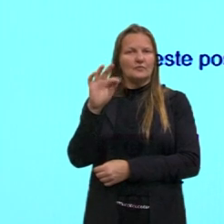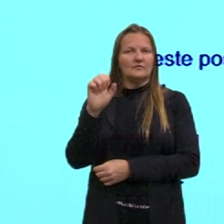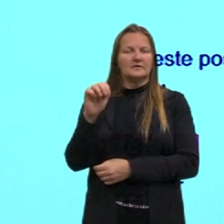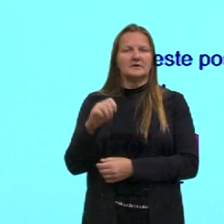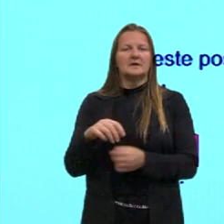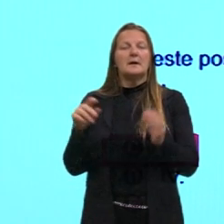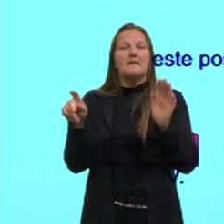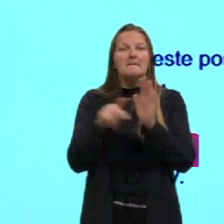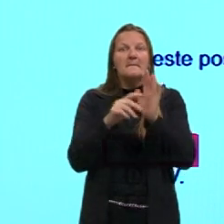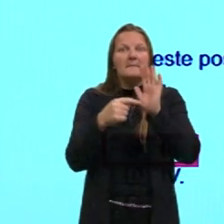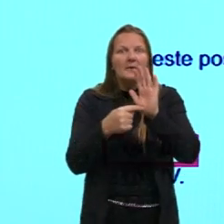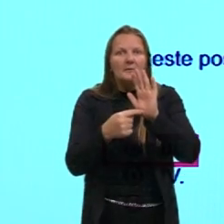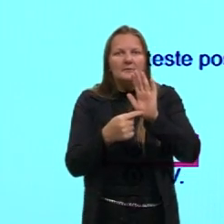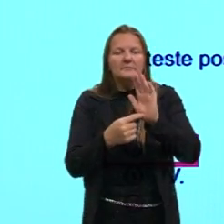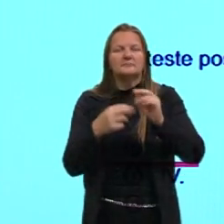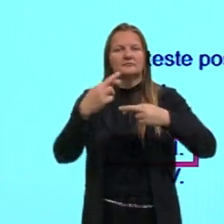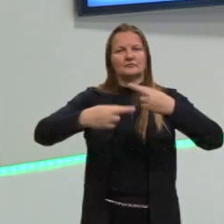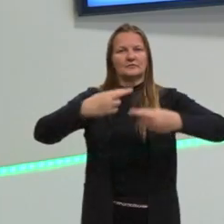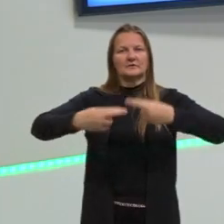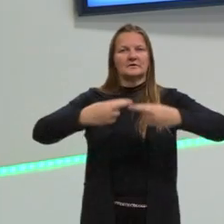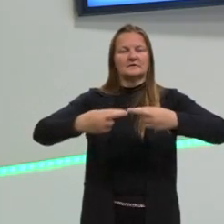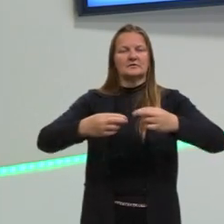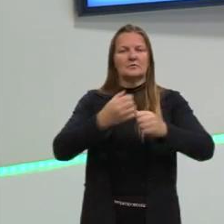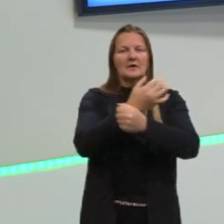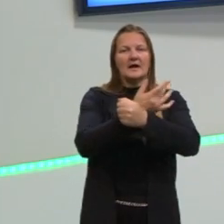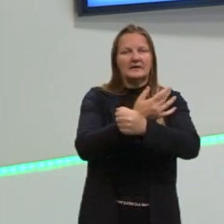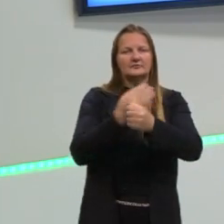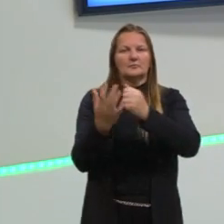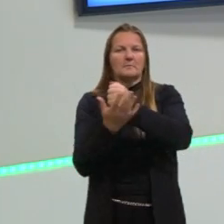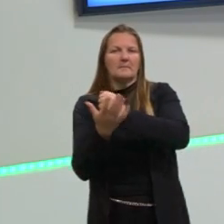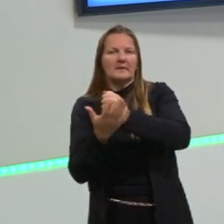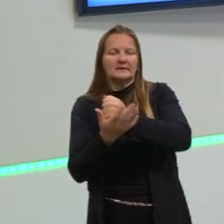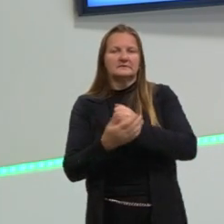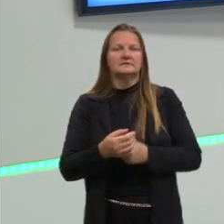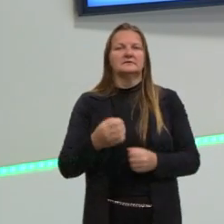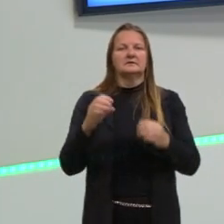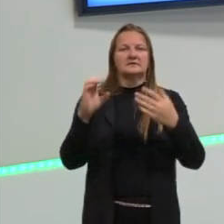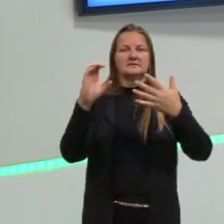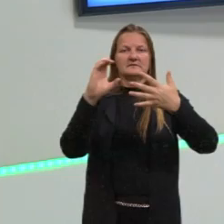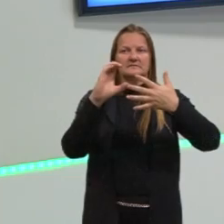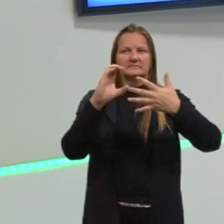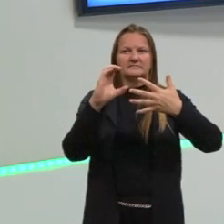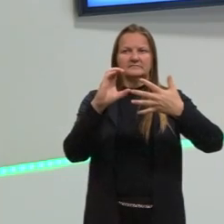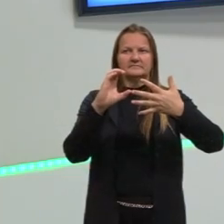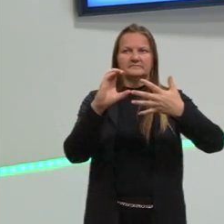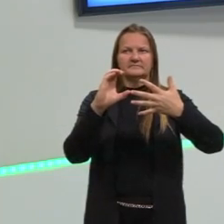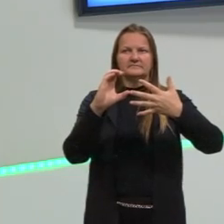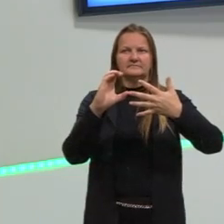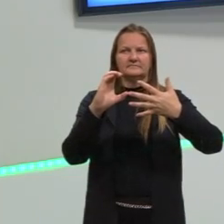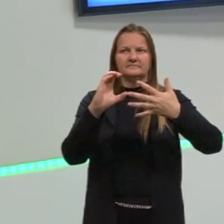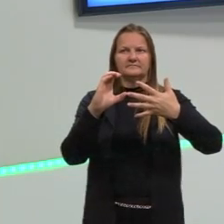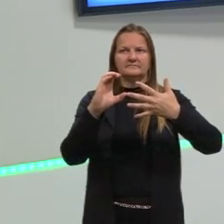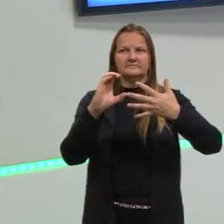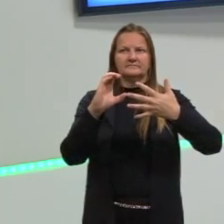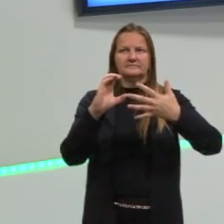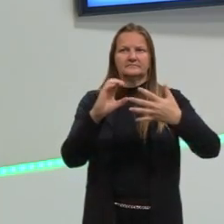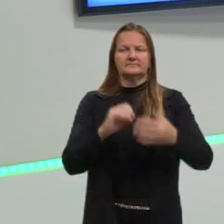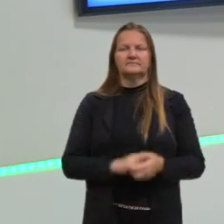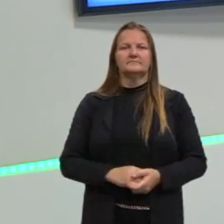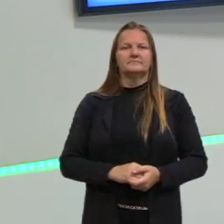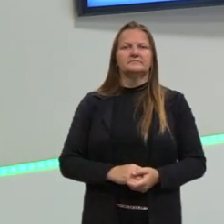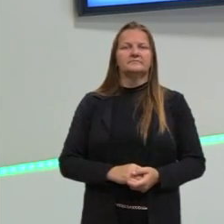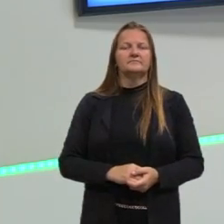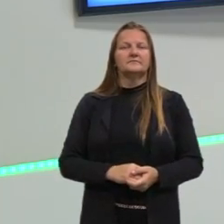pesticida identificado através da reação ácido-base foi o composto 3 então